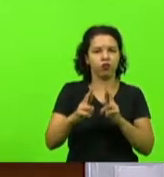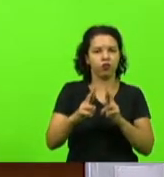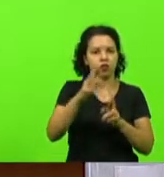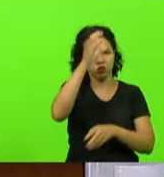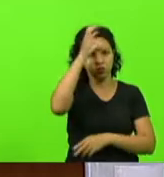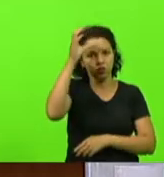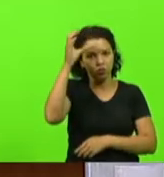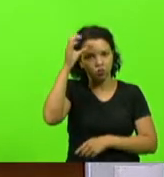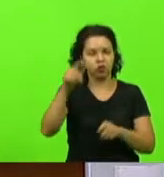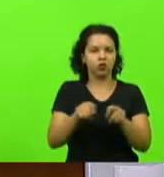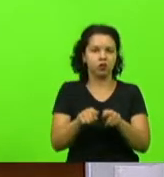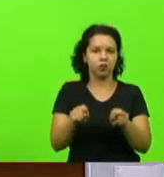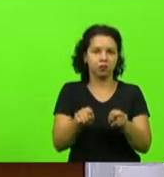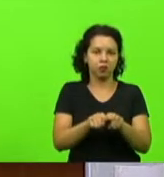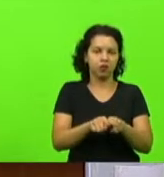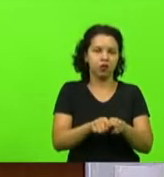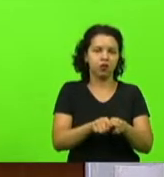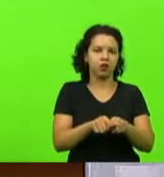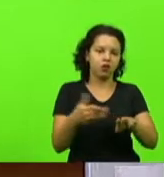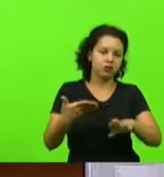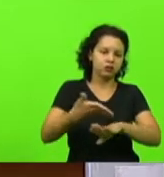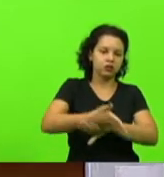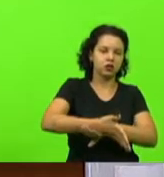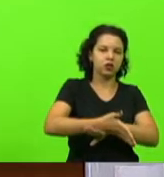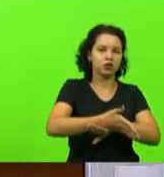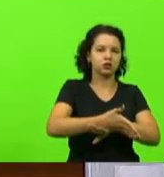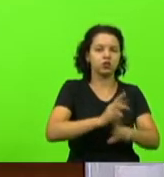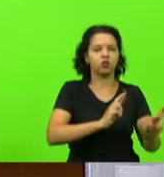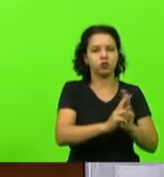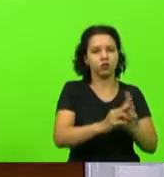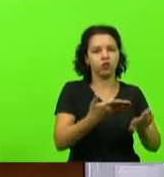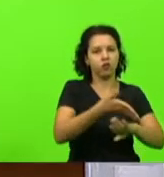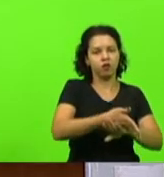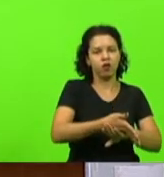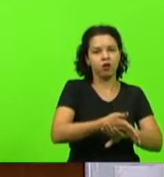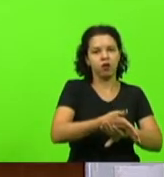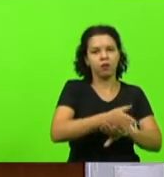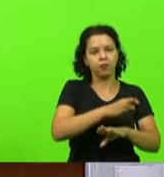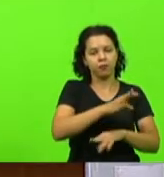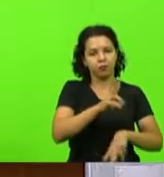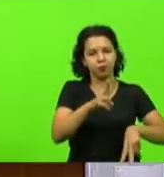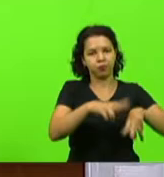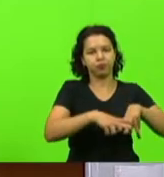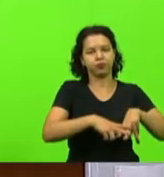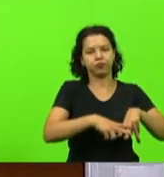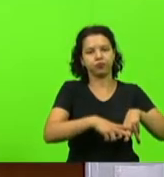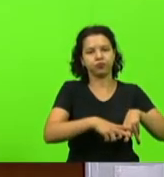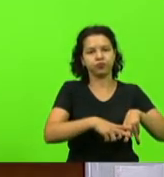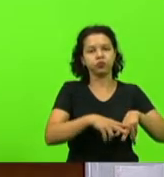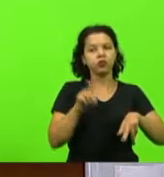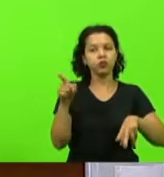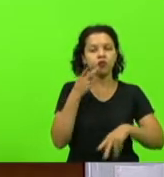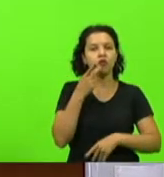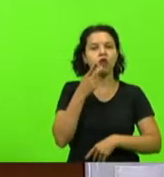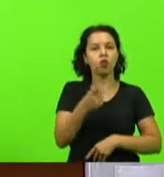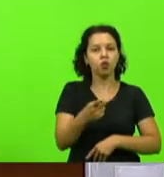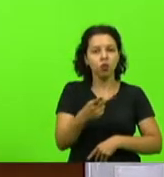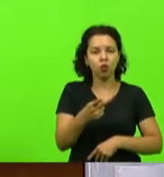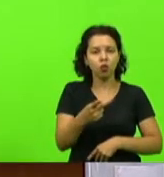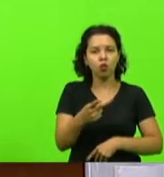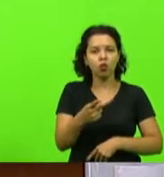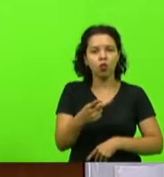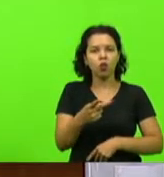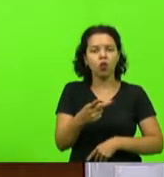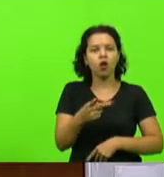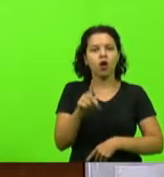industrial e ao CAS. E o governador, quando falou, o sentido foi um outro, né,